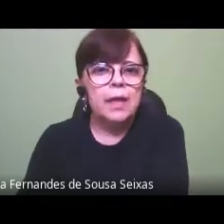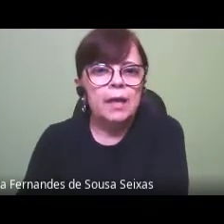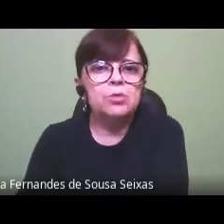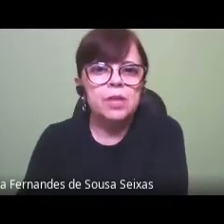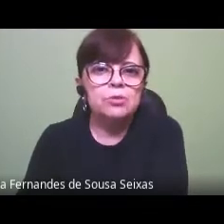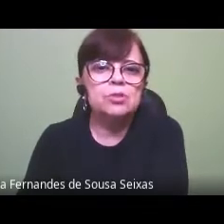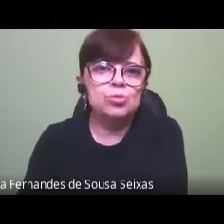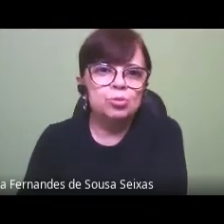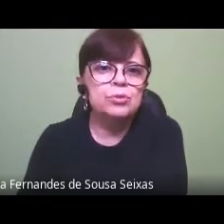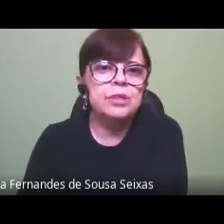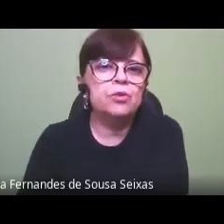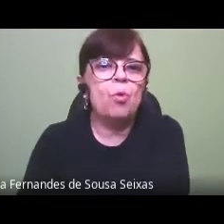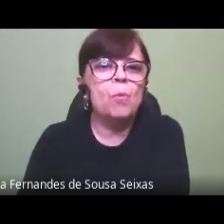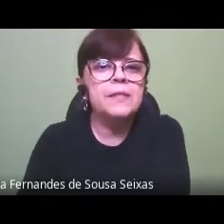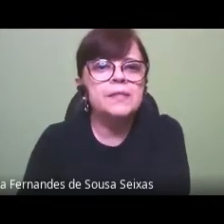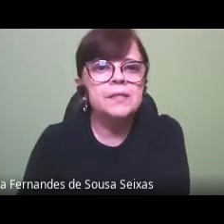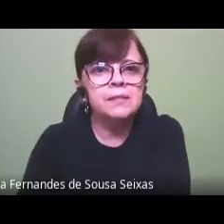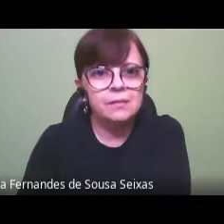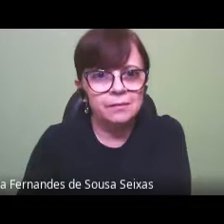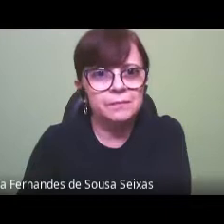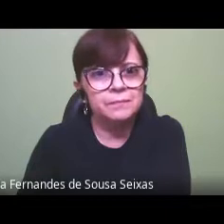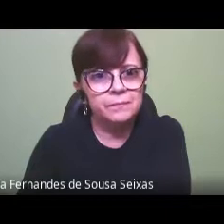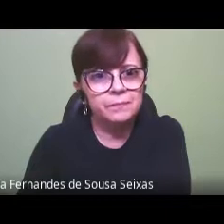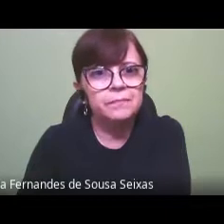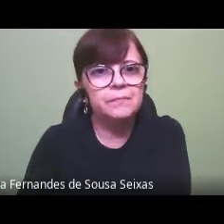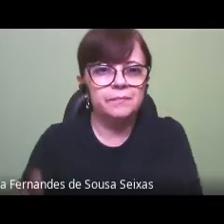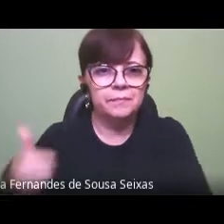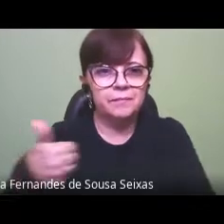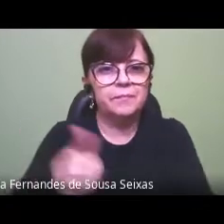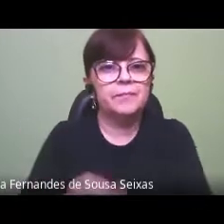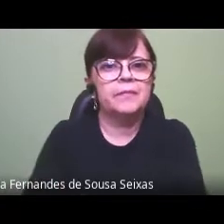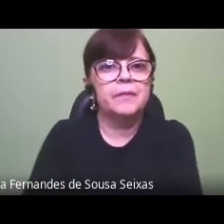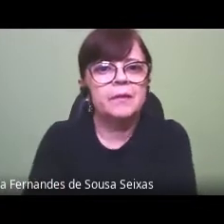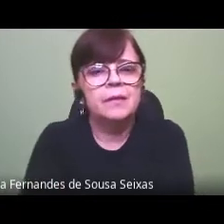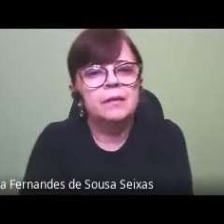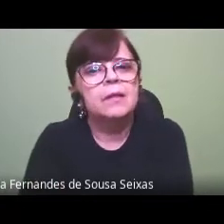futuro, os seus estudos serviram como pesquisa.